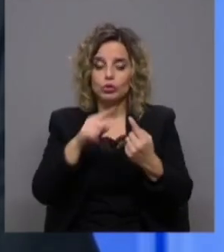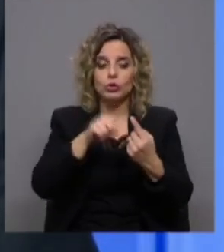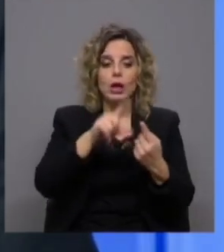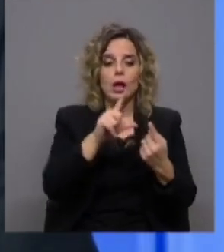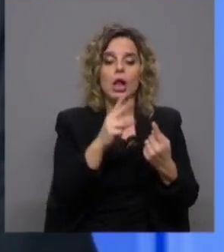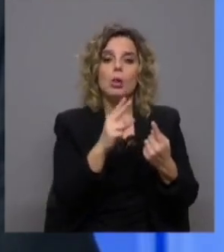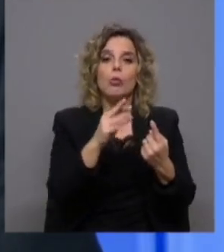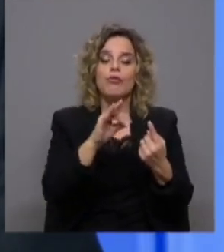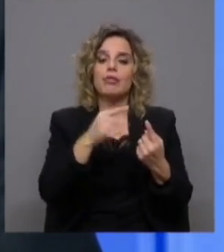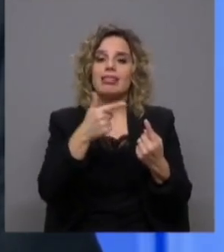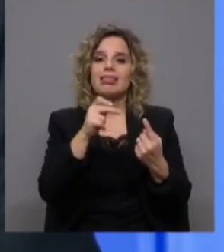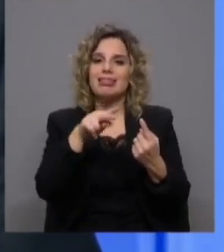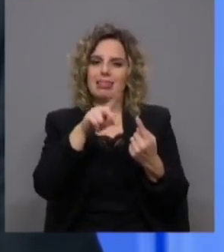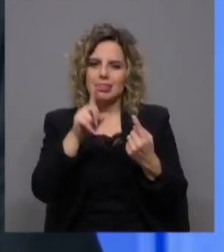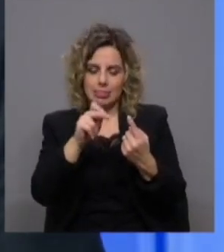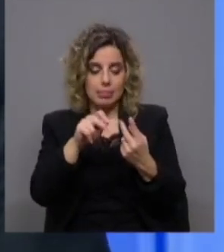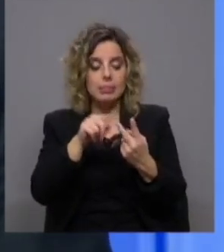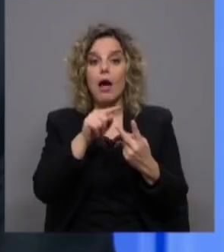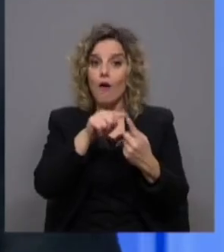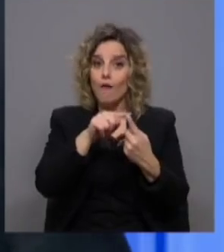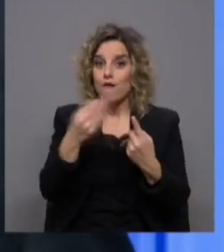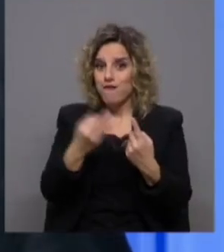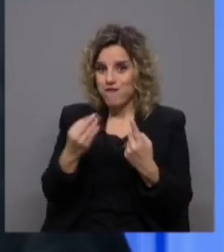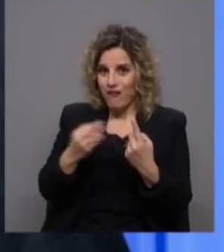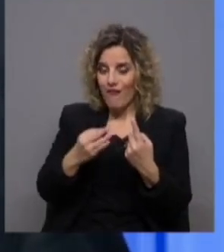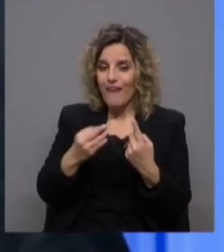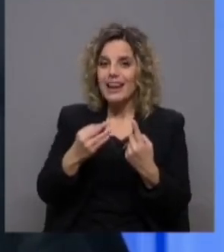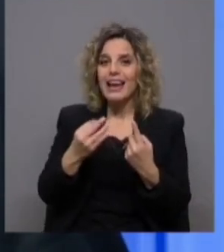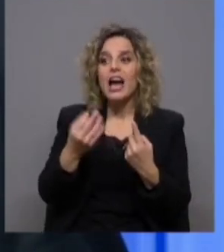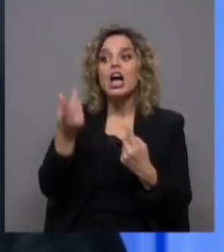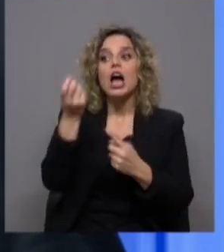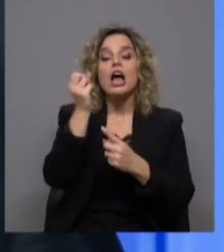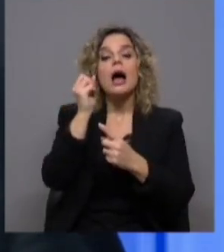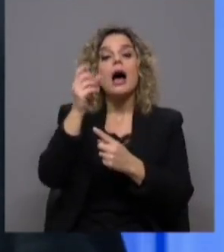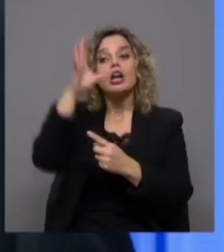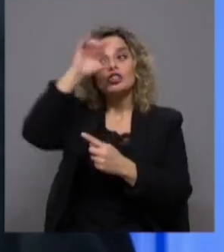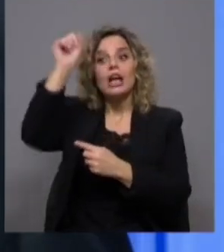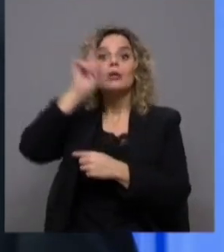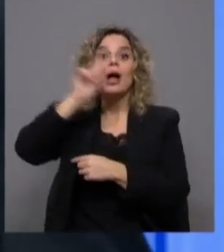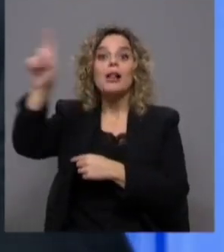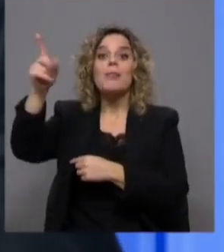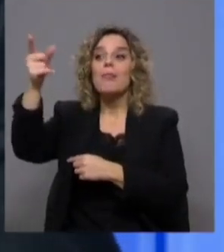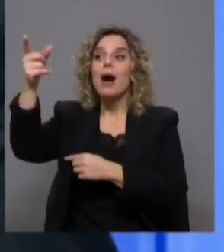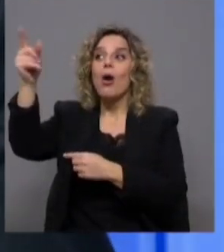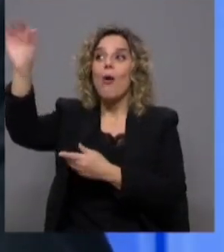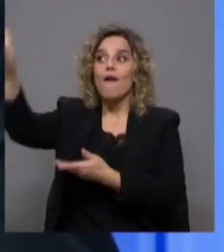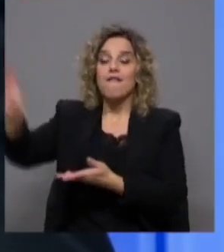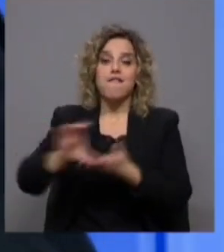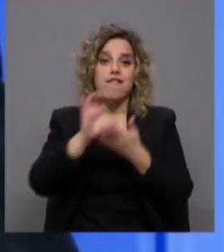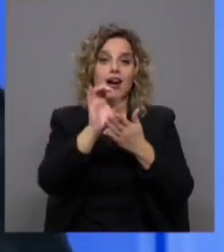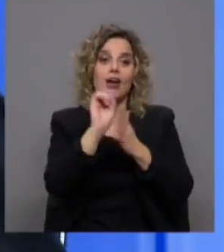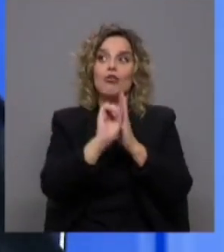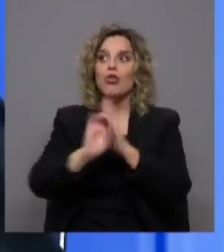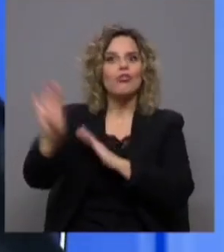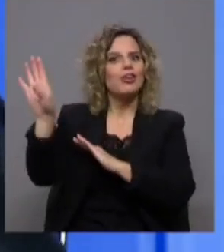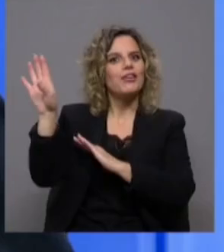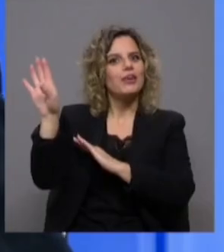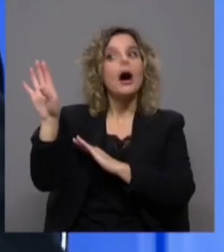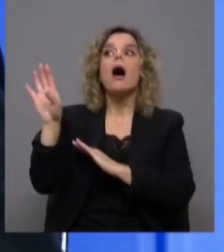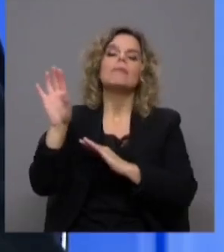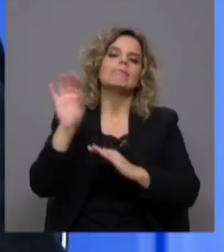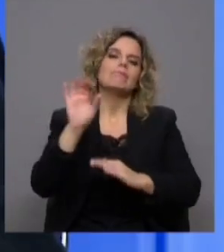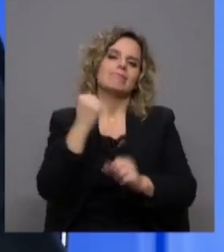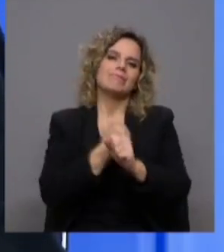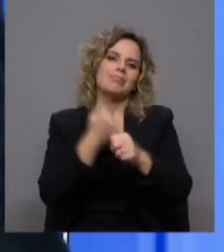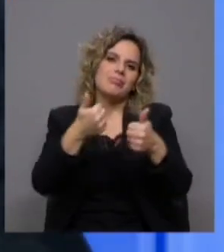exemplo a Lufthansa ter conseguido antes do tempo devolver o apoio financeiro também recebeu do Estado alemão lá está uma operação bem feita em que eles rapidamente